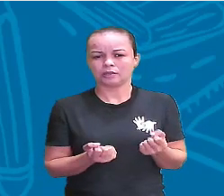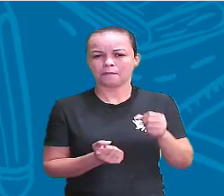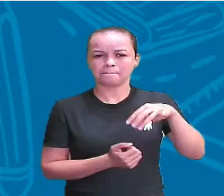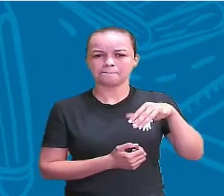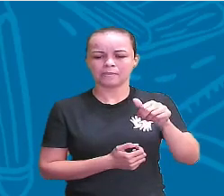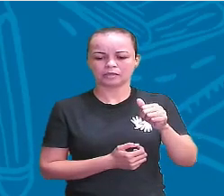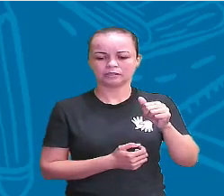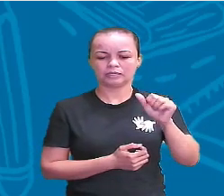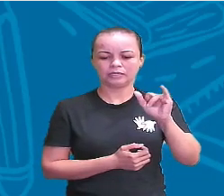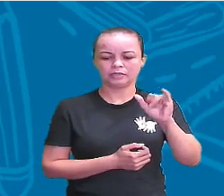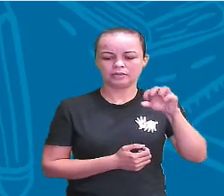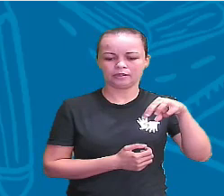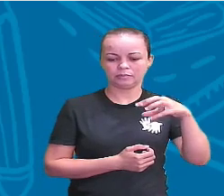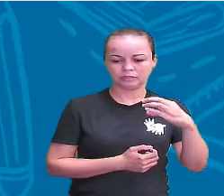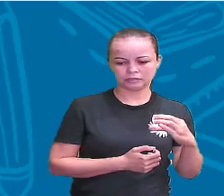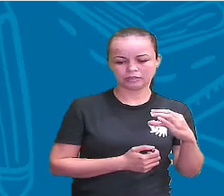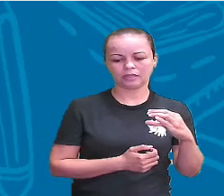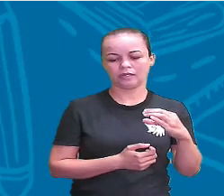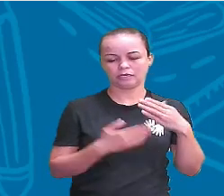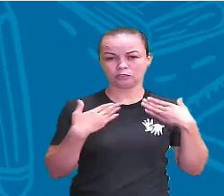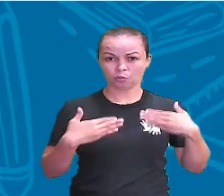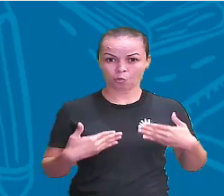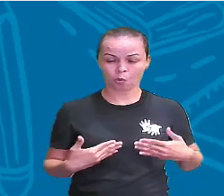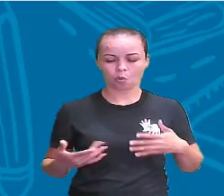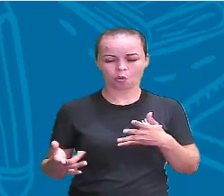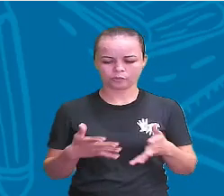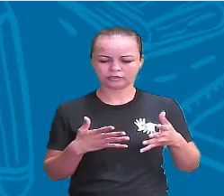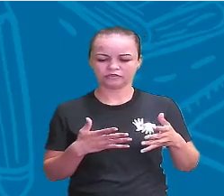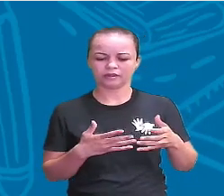entre 18,5 até